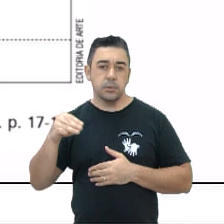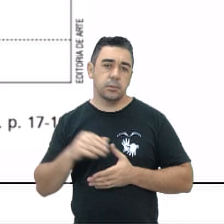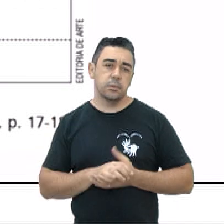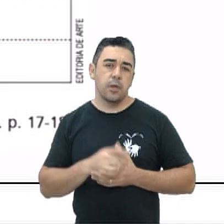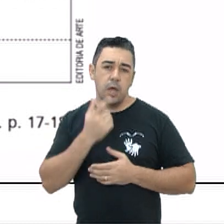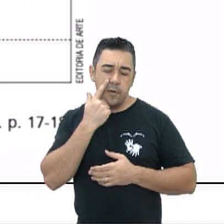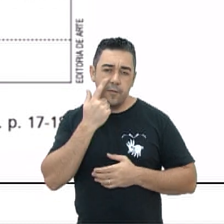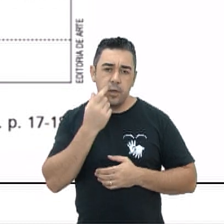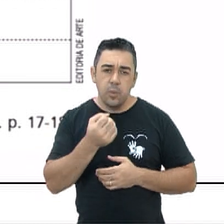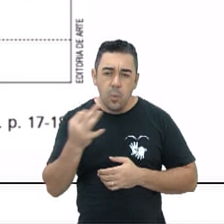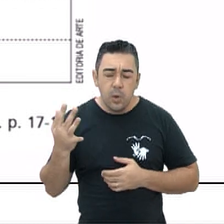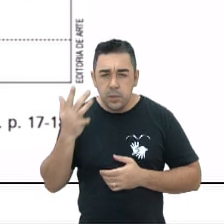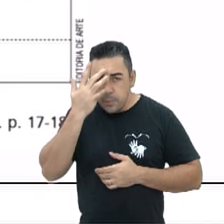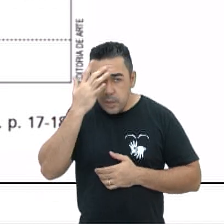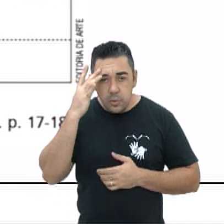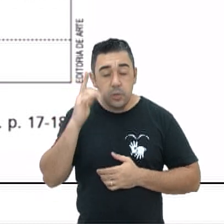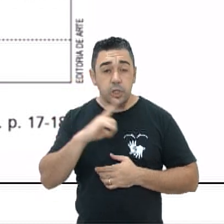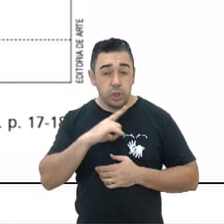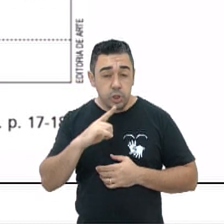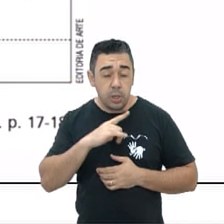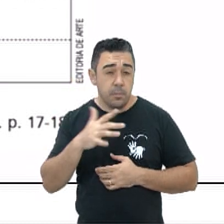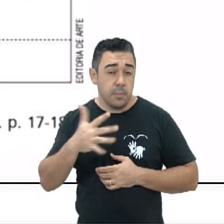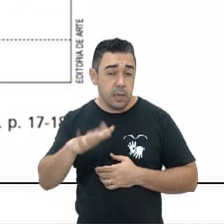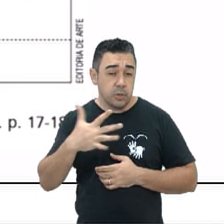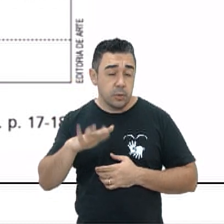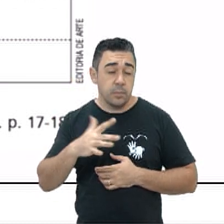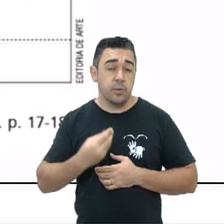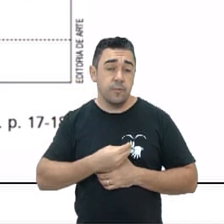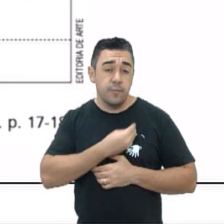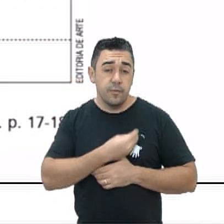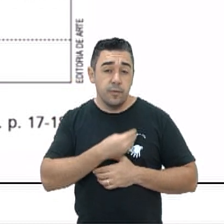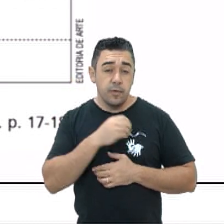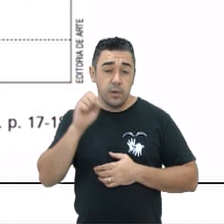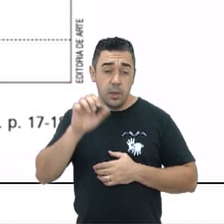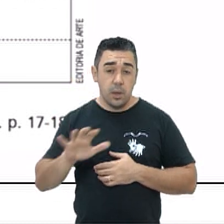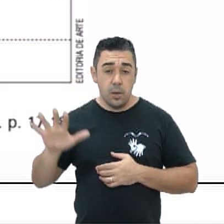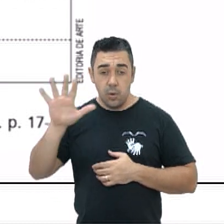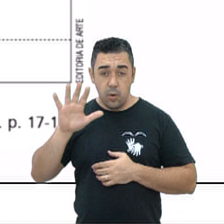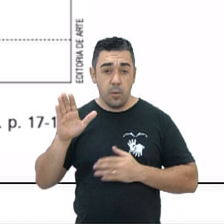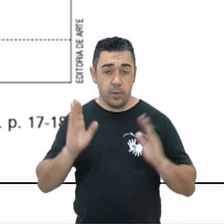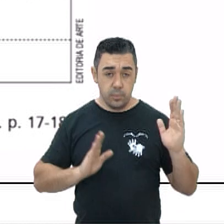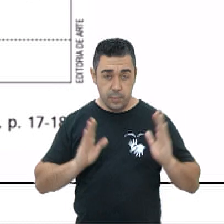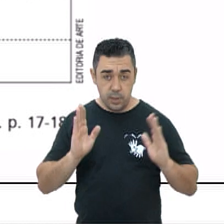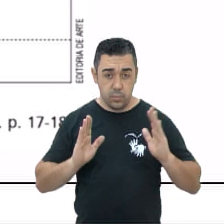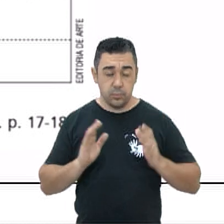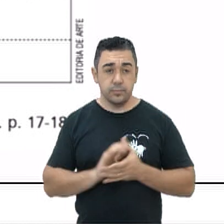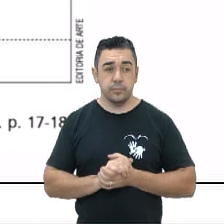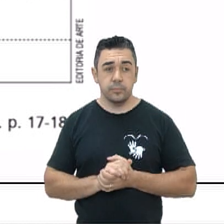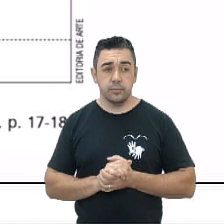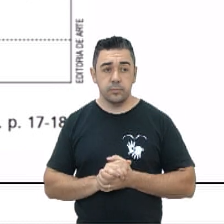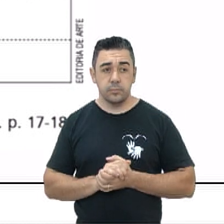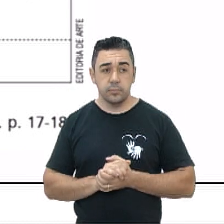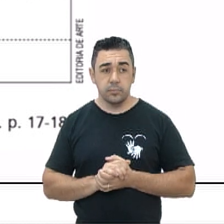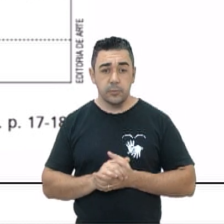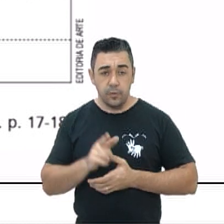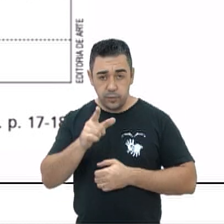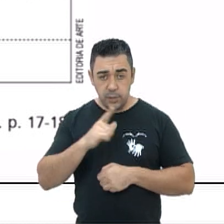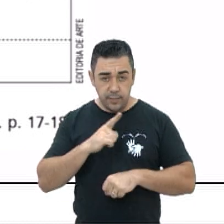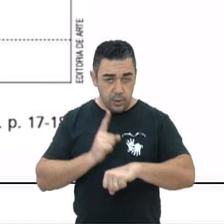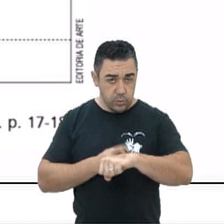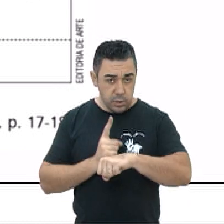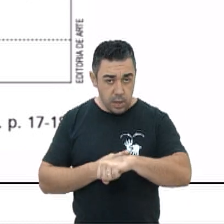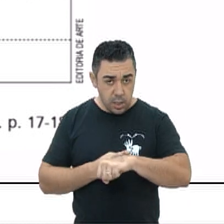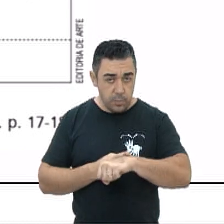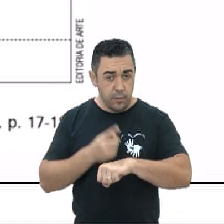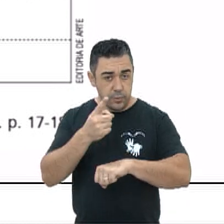né, quantas pessoas tinham aproximadamente dentro da Europa nesse período aqui. Tá? Então eu vou dar uns minutinhos